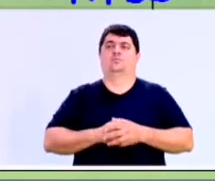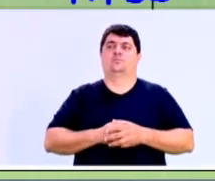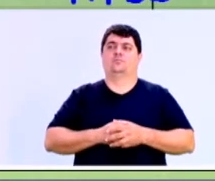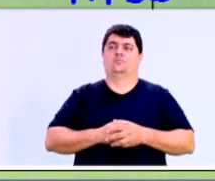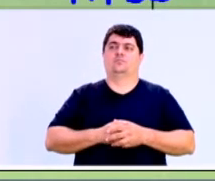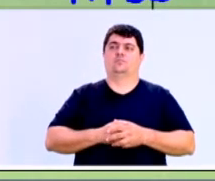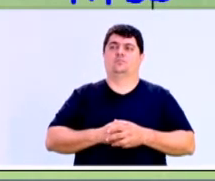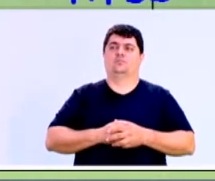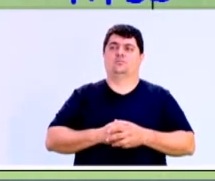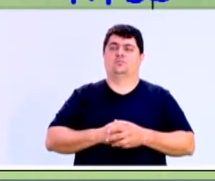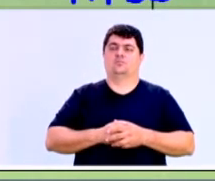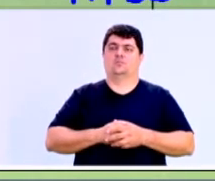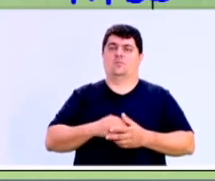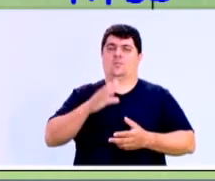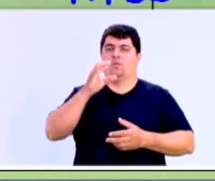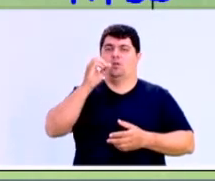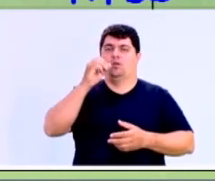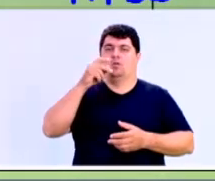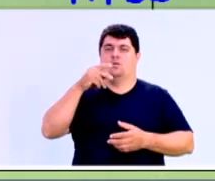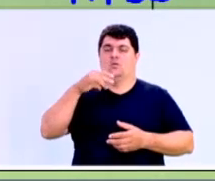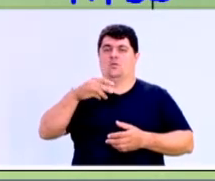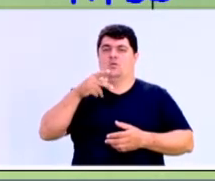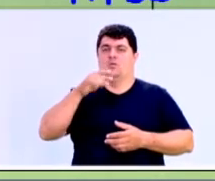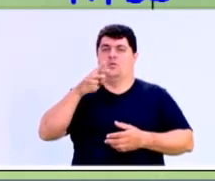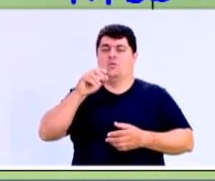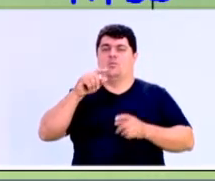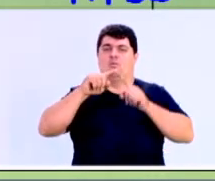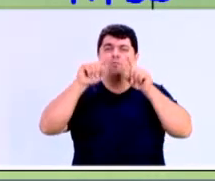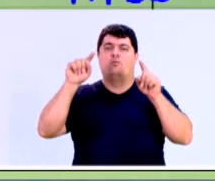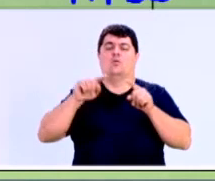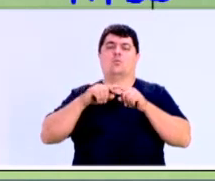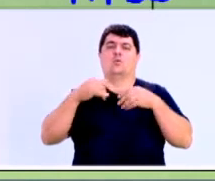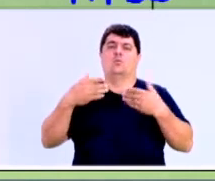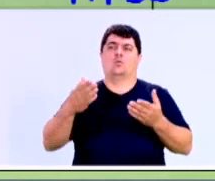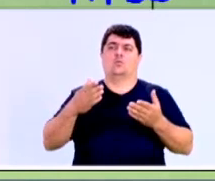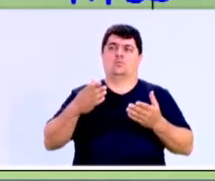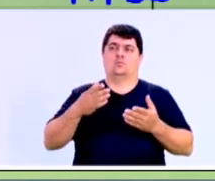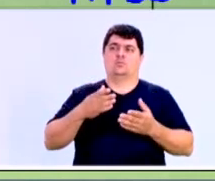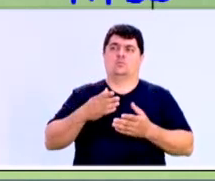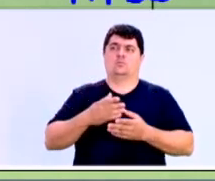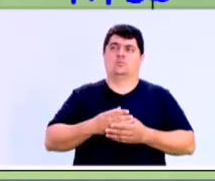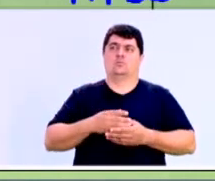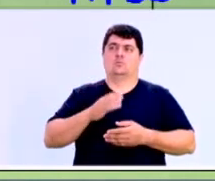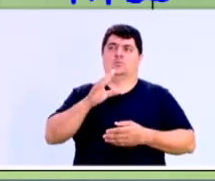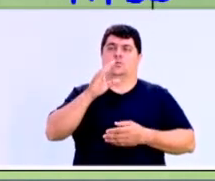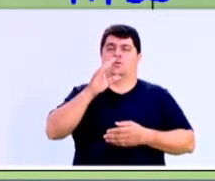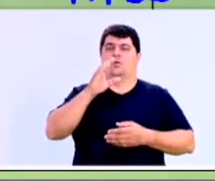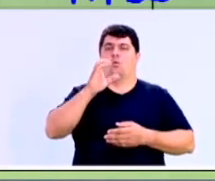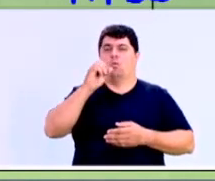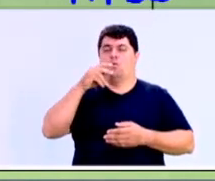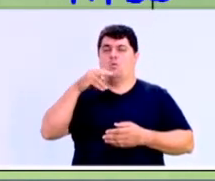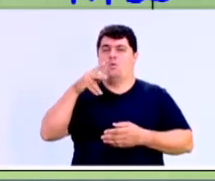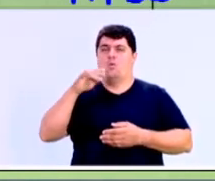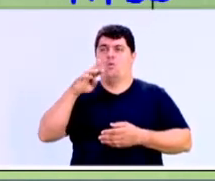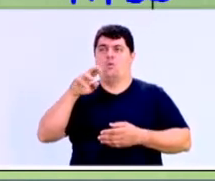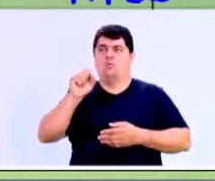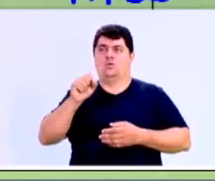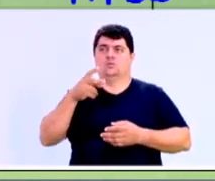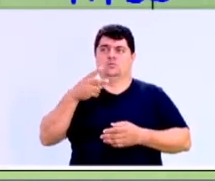vamos calcular compras primeiro? Então, qual é a fórmula de compras, professora? Compras é igual